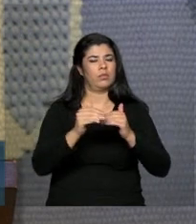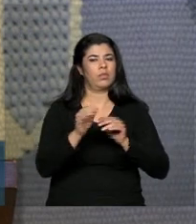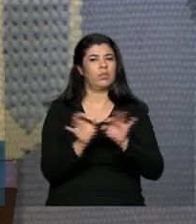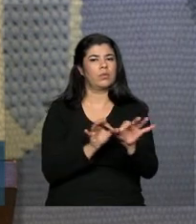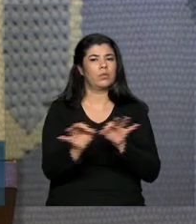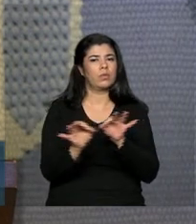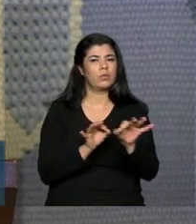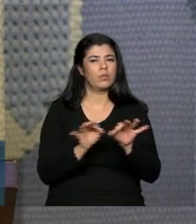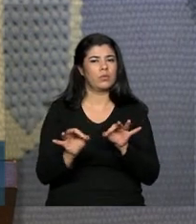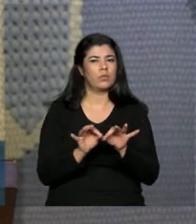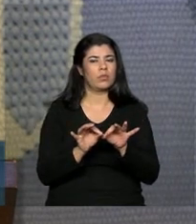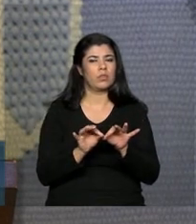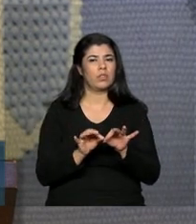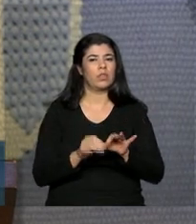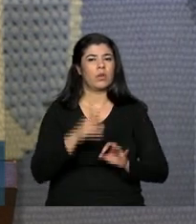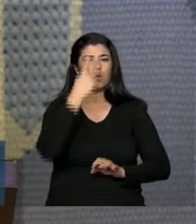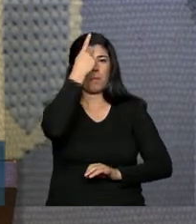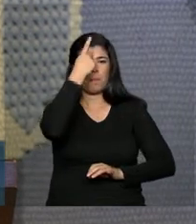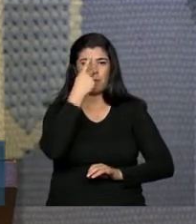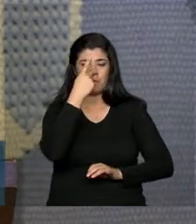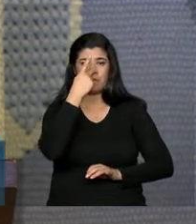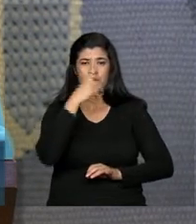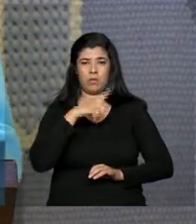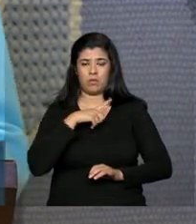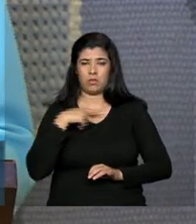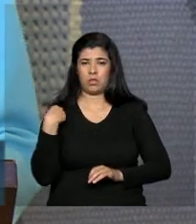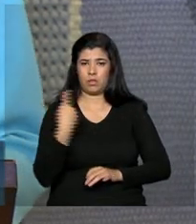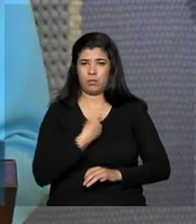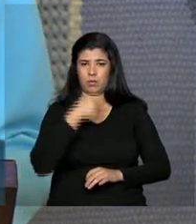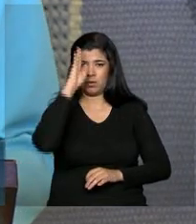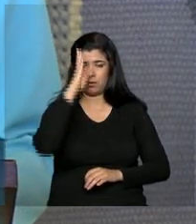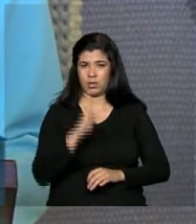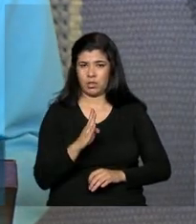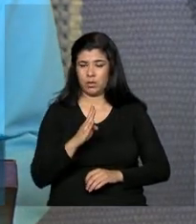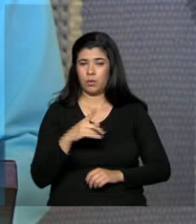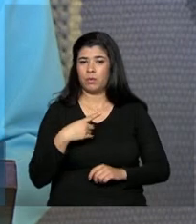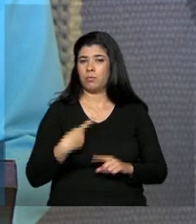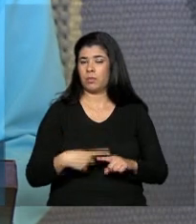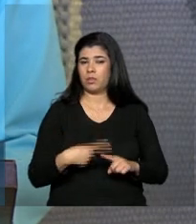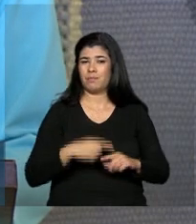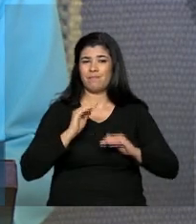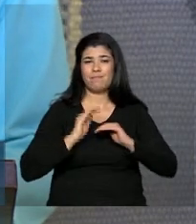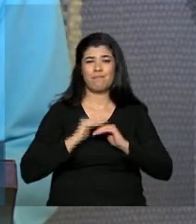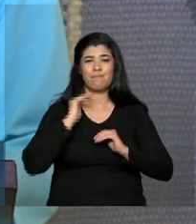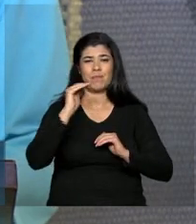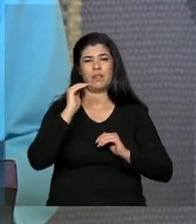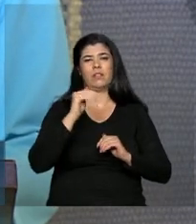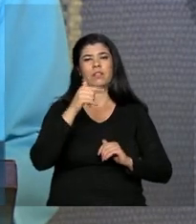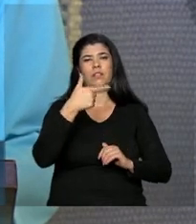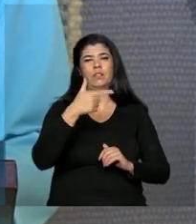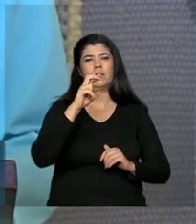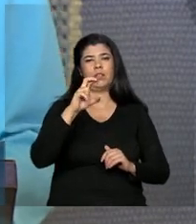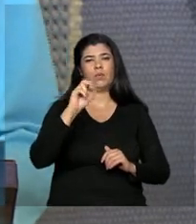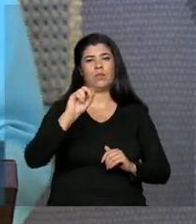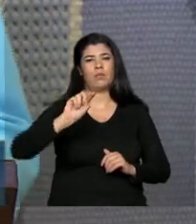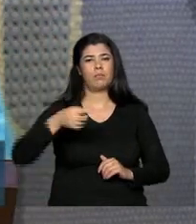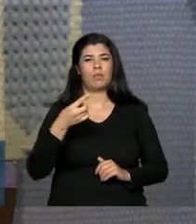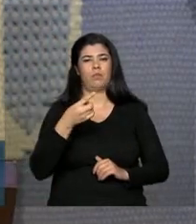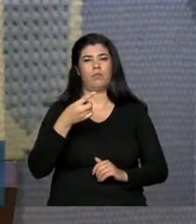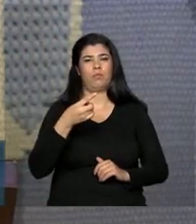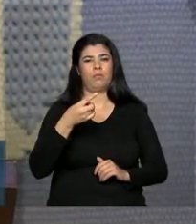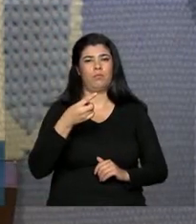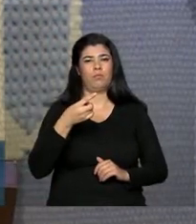construção da identidade brasileira. Mais de 250 mil alemães migraram para o